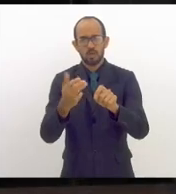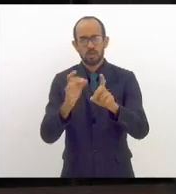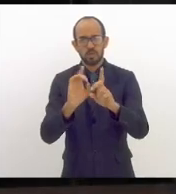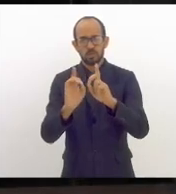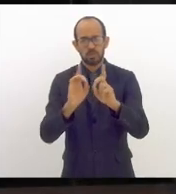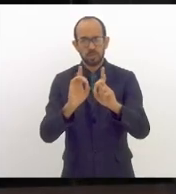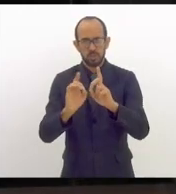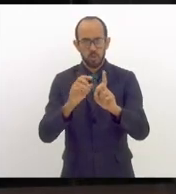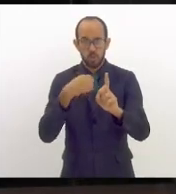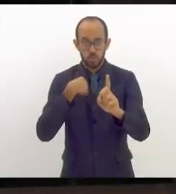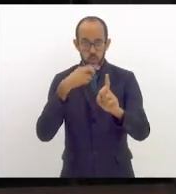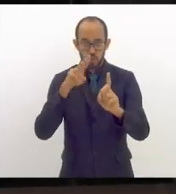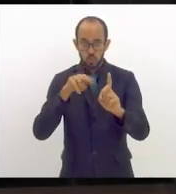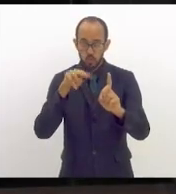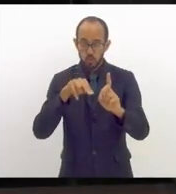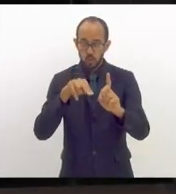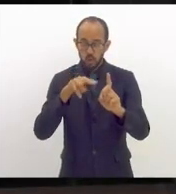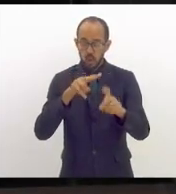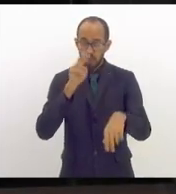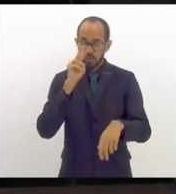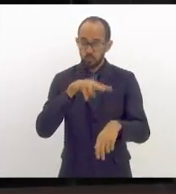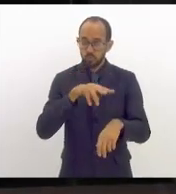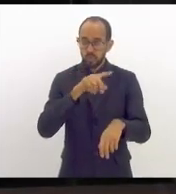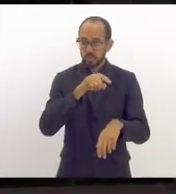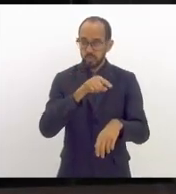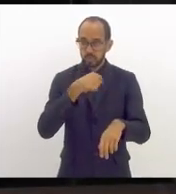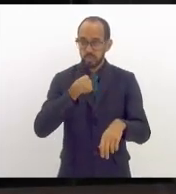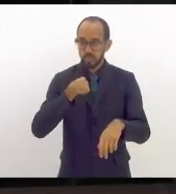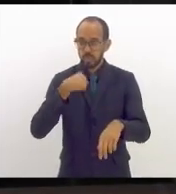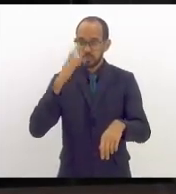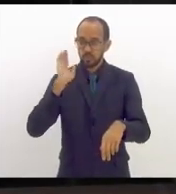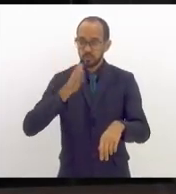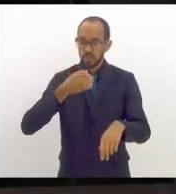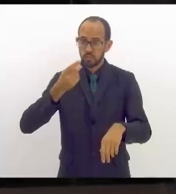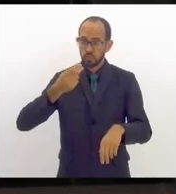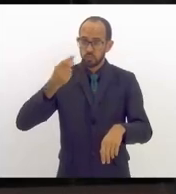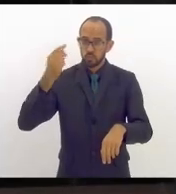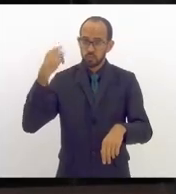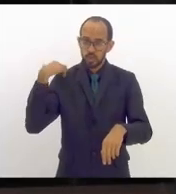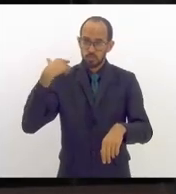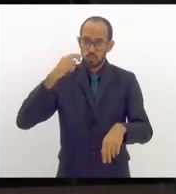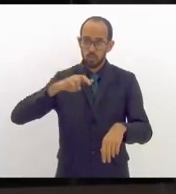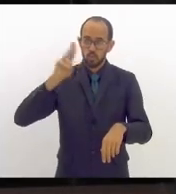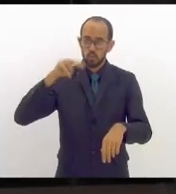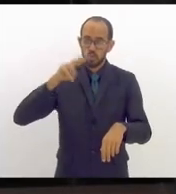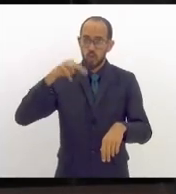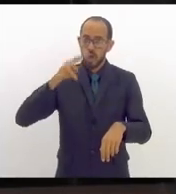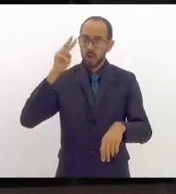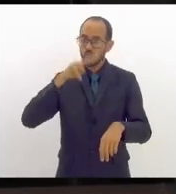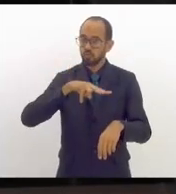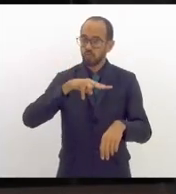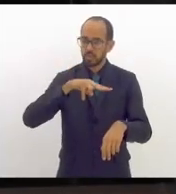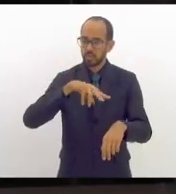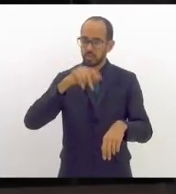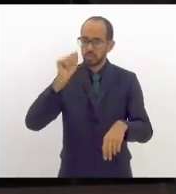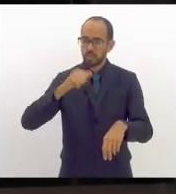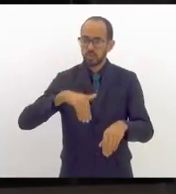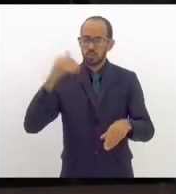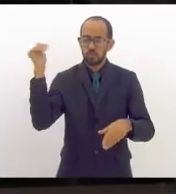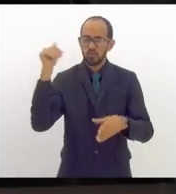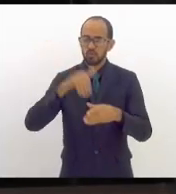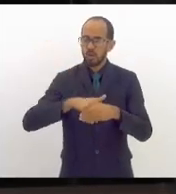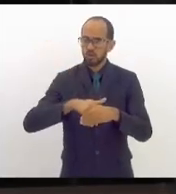nunca presenciei e não é de hoje que eu estou na política mas eu nunca presenciei um pleito